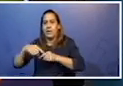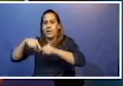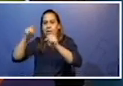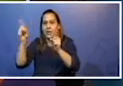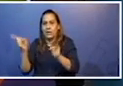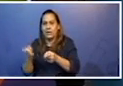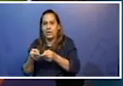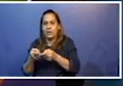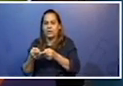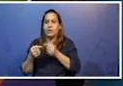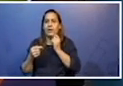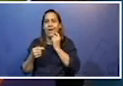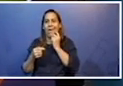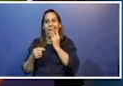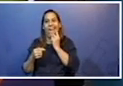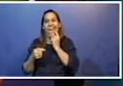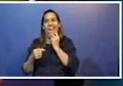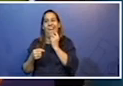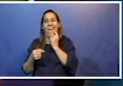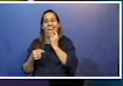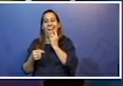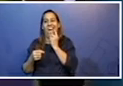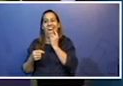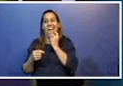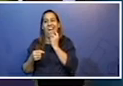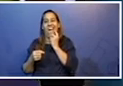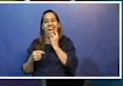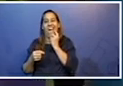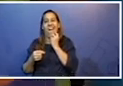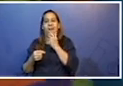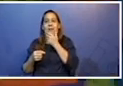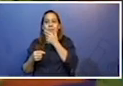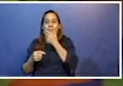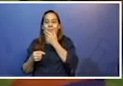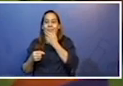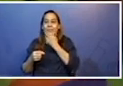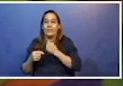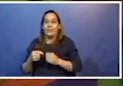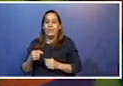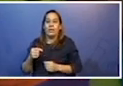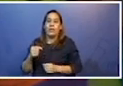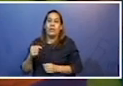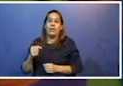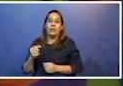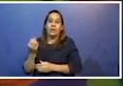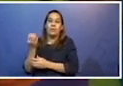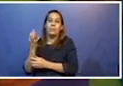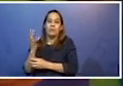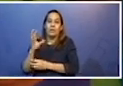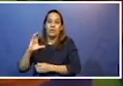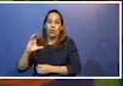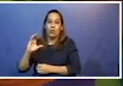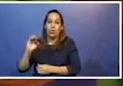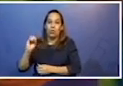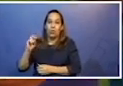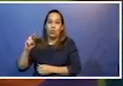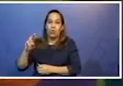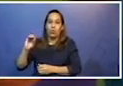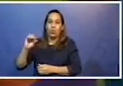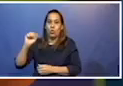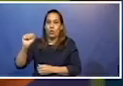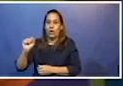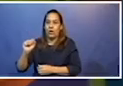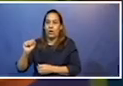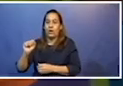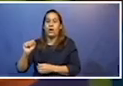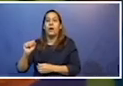a forma de raquete? Olhou? Já identificou? Vou ler a segunda. Coroa de frade. Nossa, acho que já dá